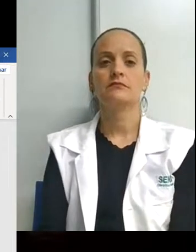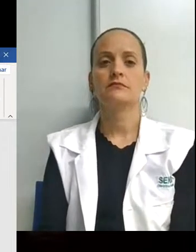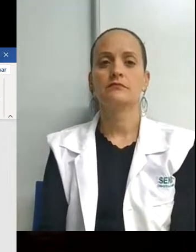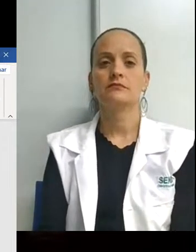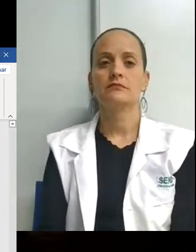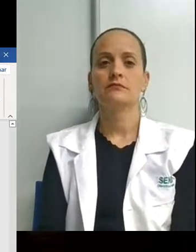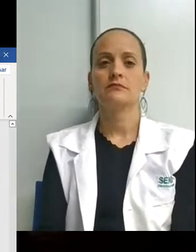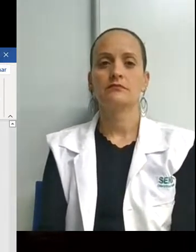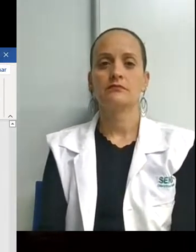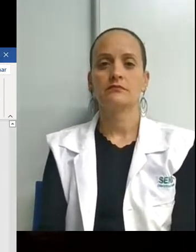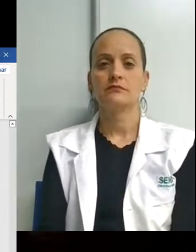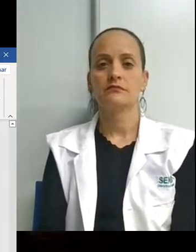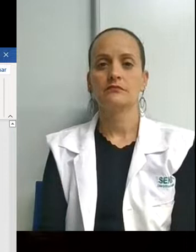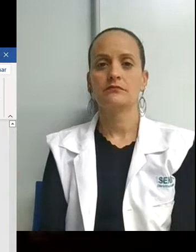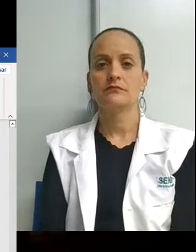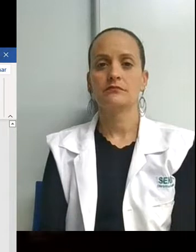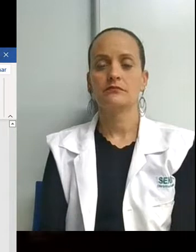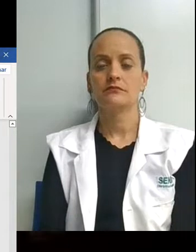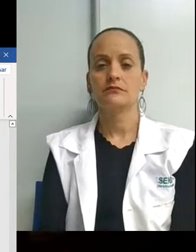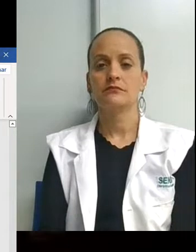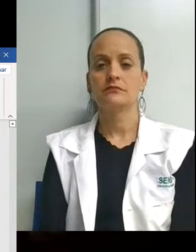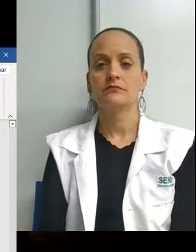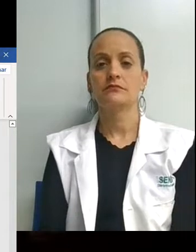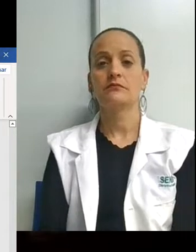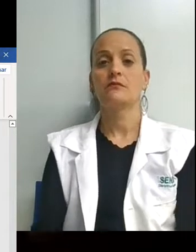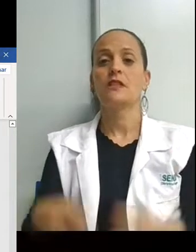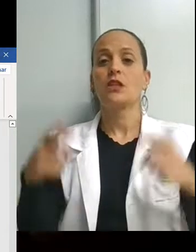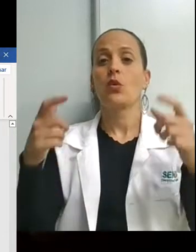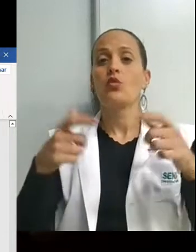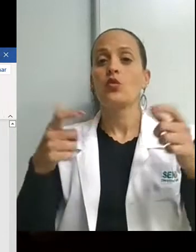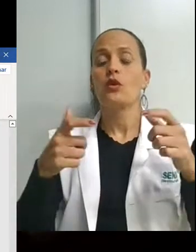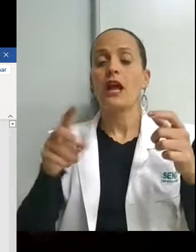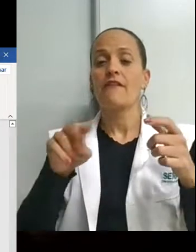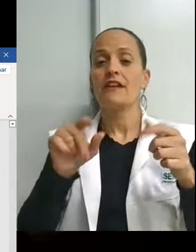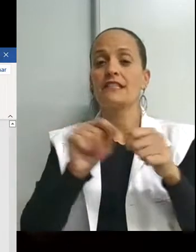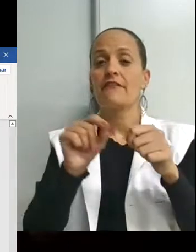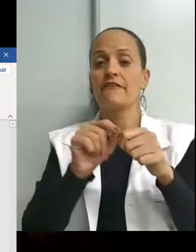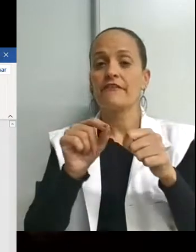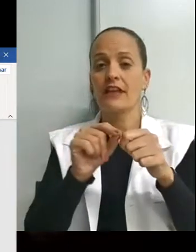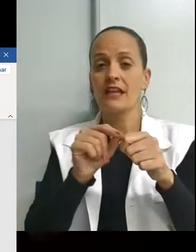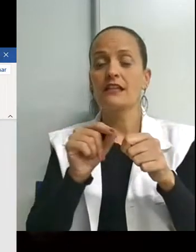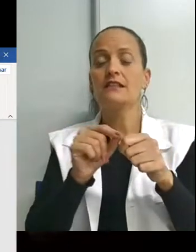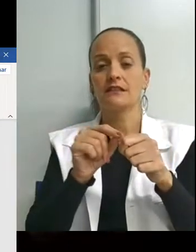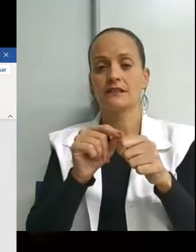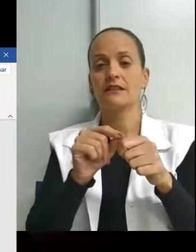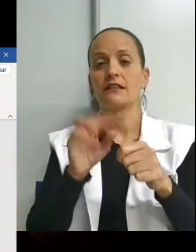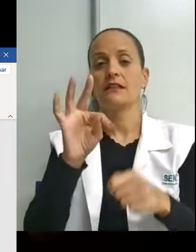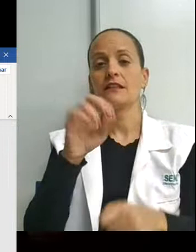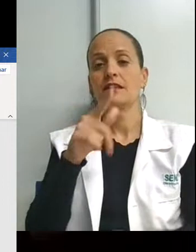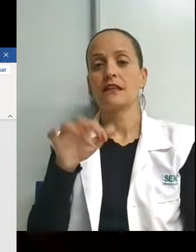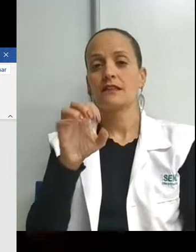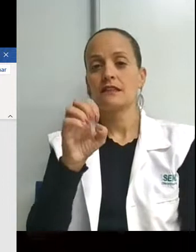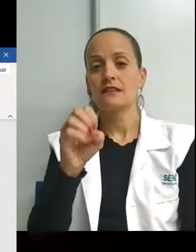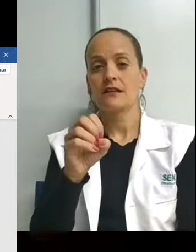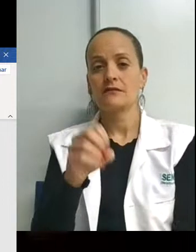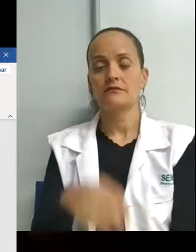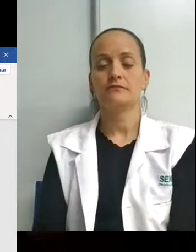Forma. Aqui, achei. Então, o local que vai ser feita a medição vai ser bem aqui, ó, na entrada de serviço. Deixa eu só tirar aqui o fundo.